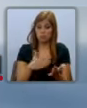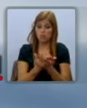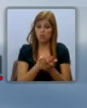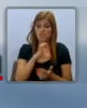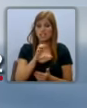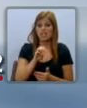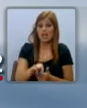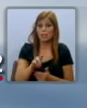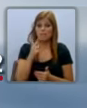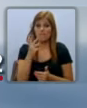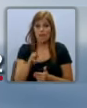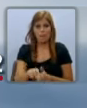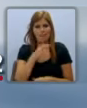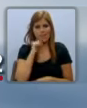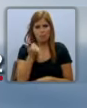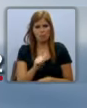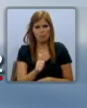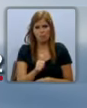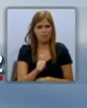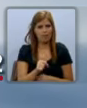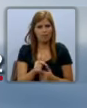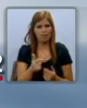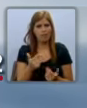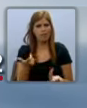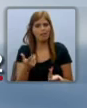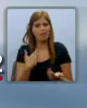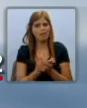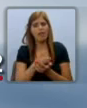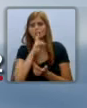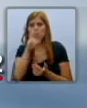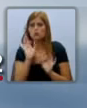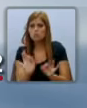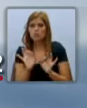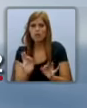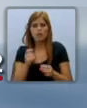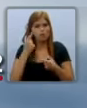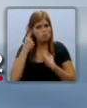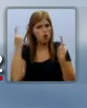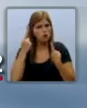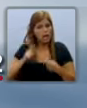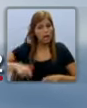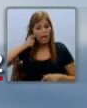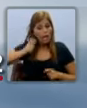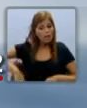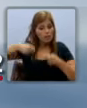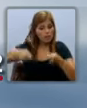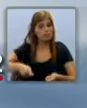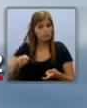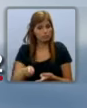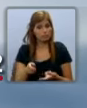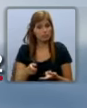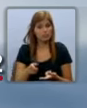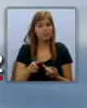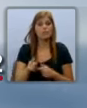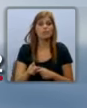CMVM não poderia aproximar-se das pretensões e expectativas que têm sido manifestadas pelos investidores afetados.